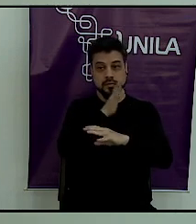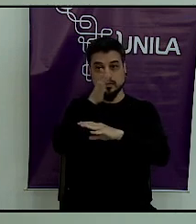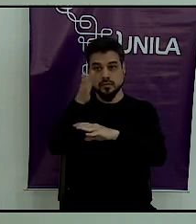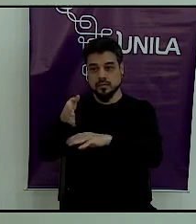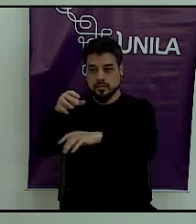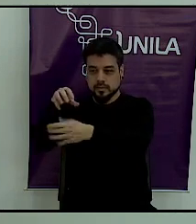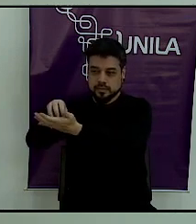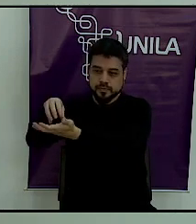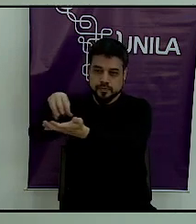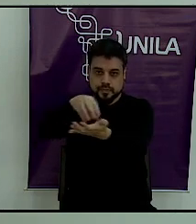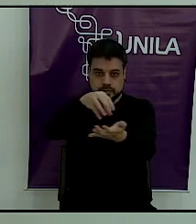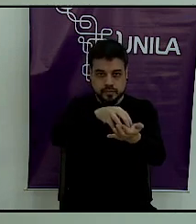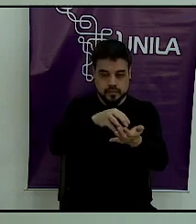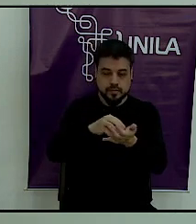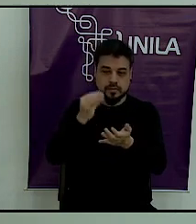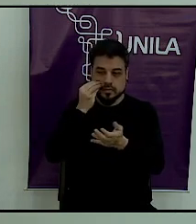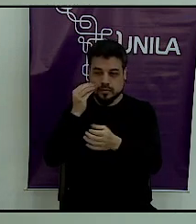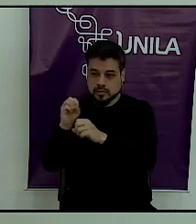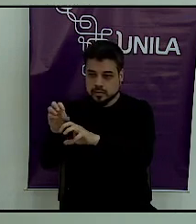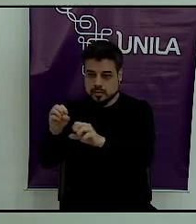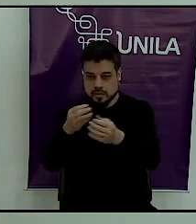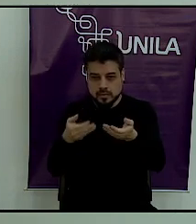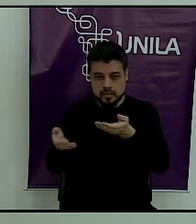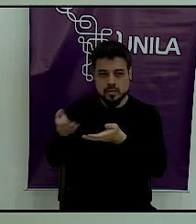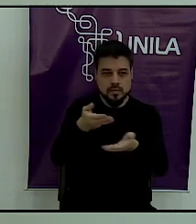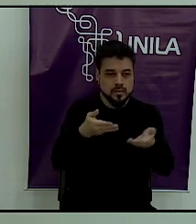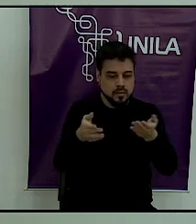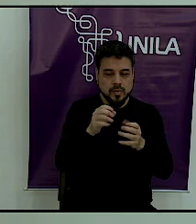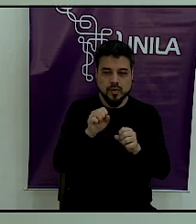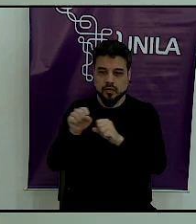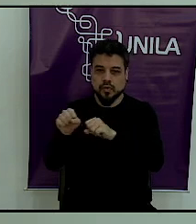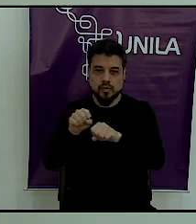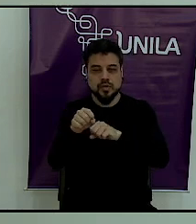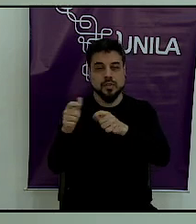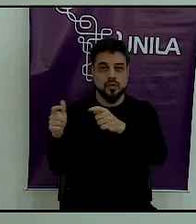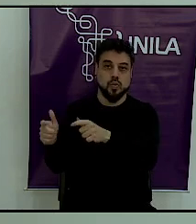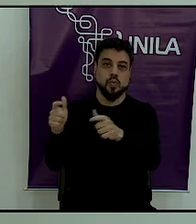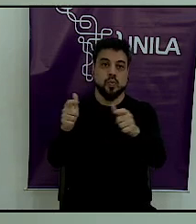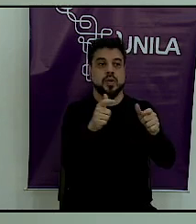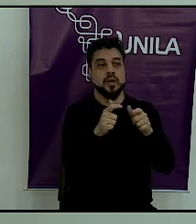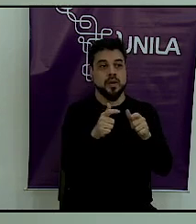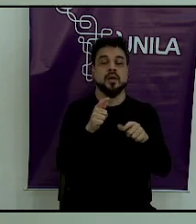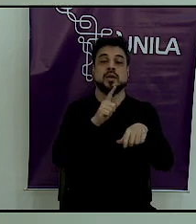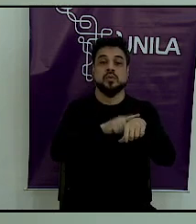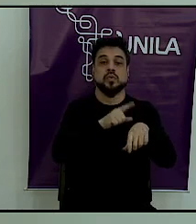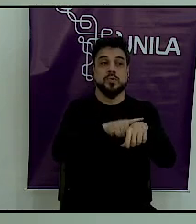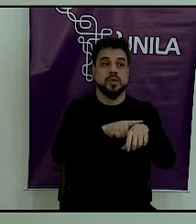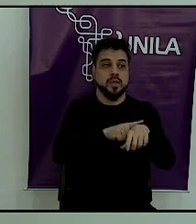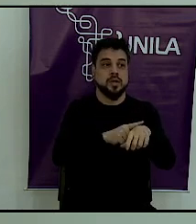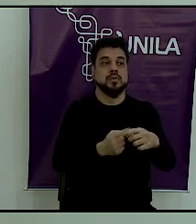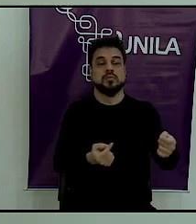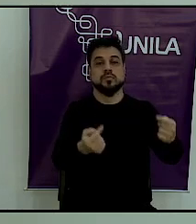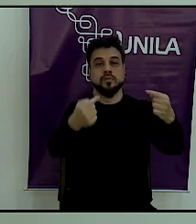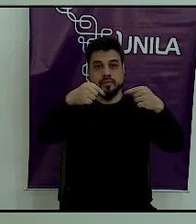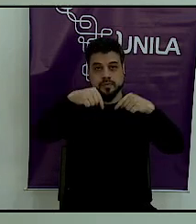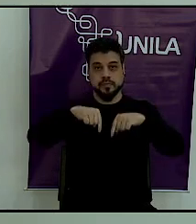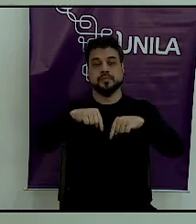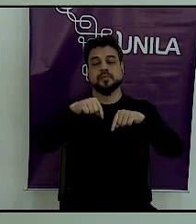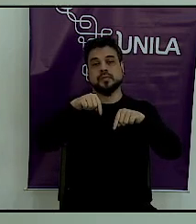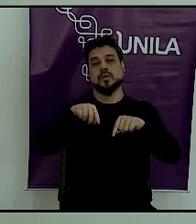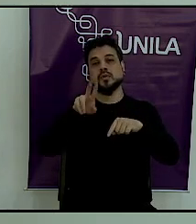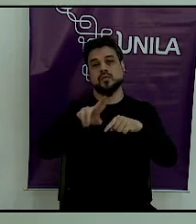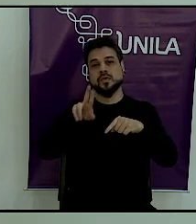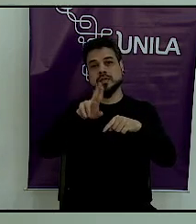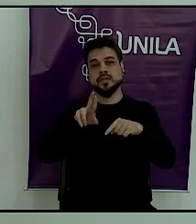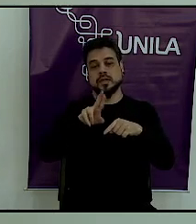vivenciar esse processo de ensino, aprendizagem e formação naquele espaço, e um tempo universidade, que é o tempo